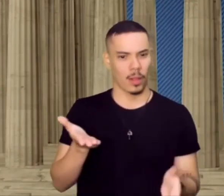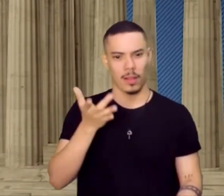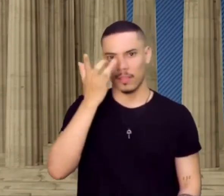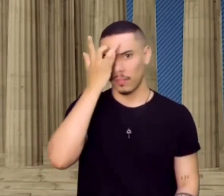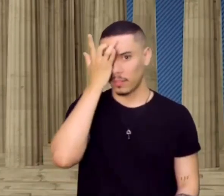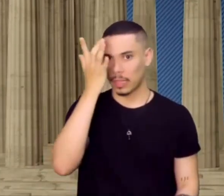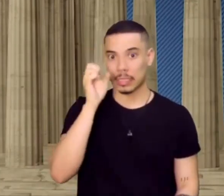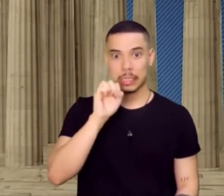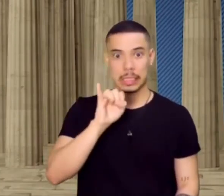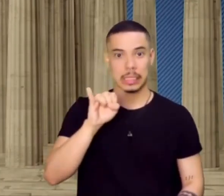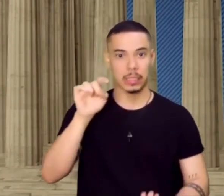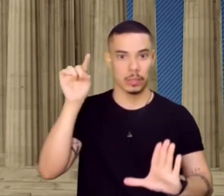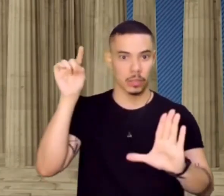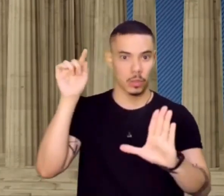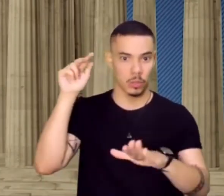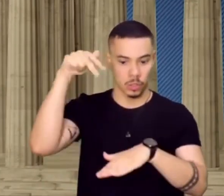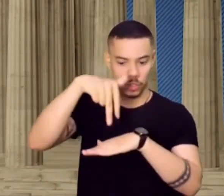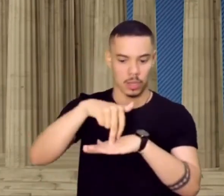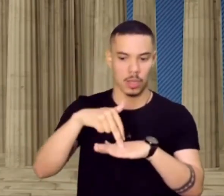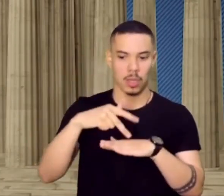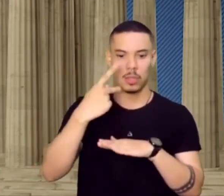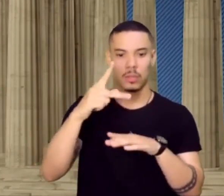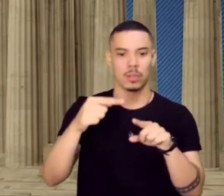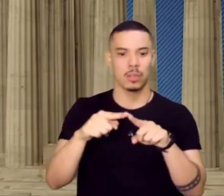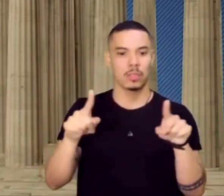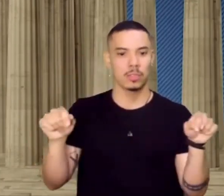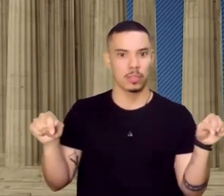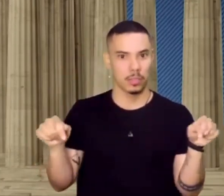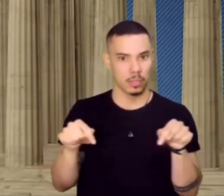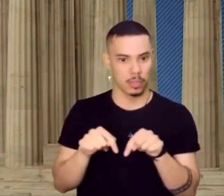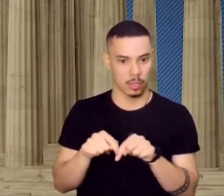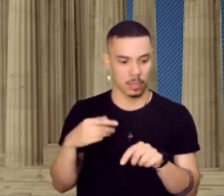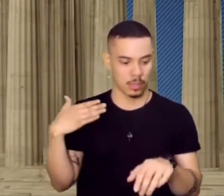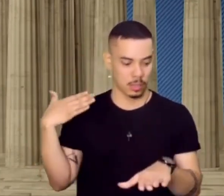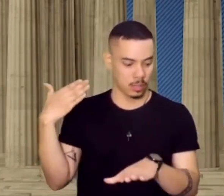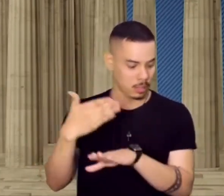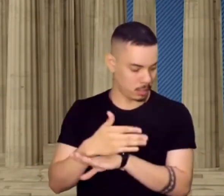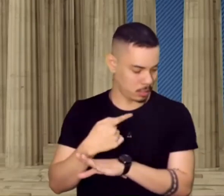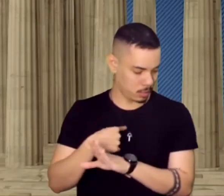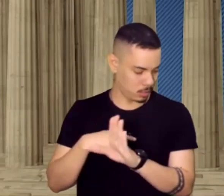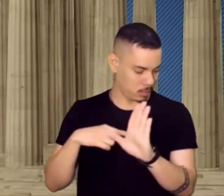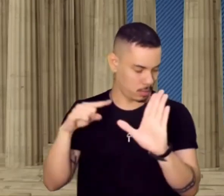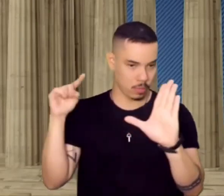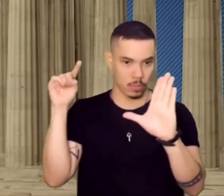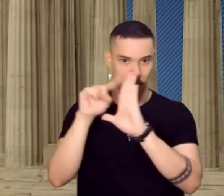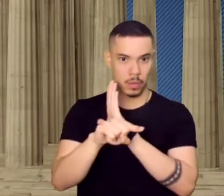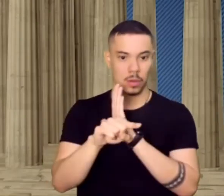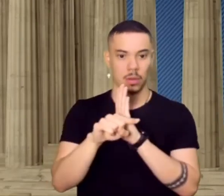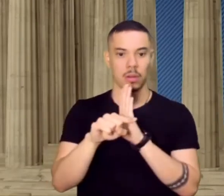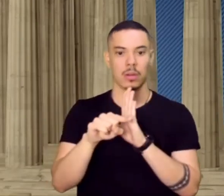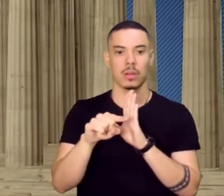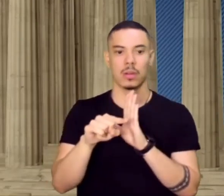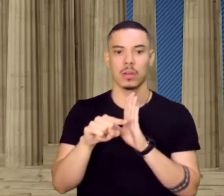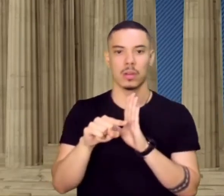chegar para vocês aí na escola, entrar na sala de aula, deixa eu entrar e perguntar: João,